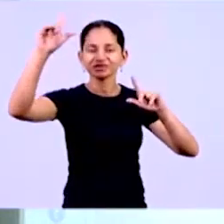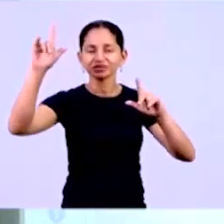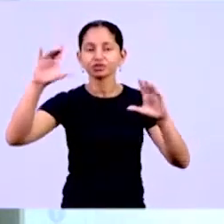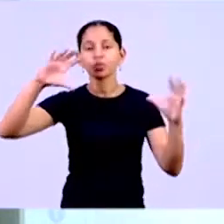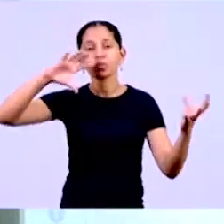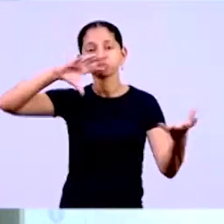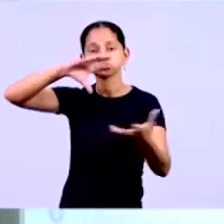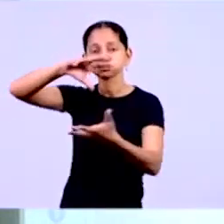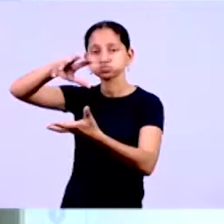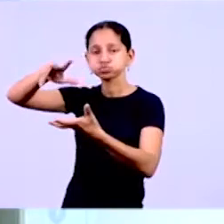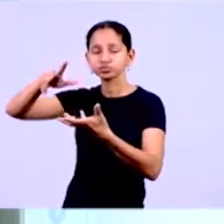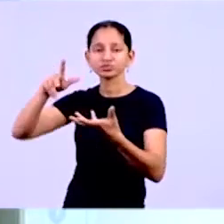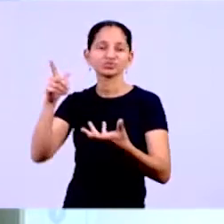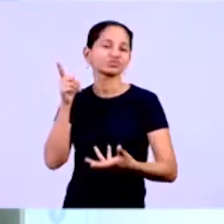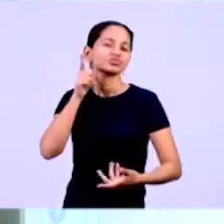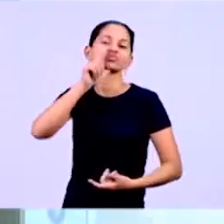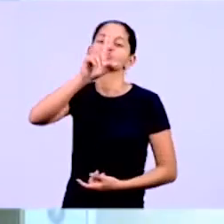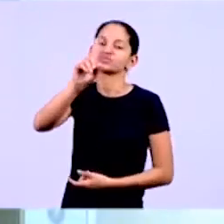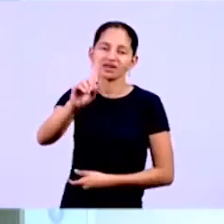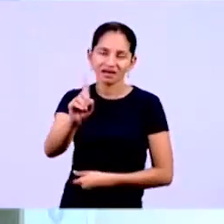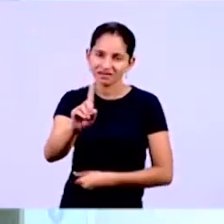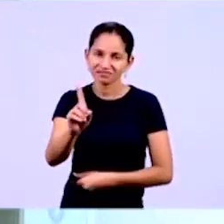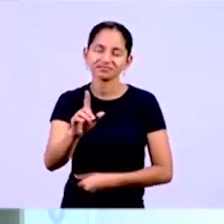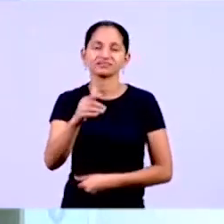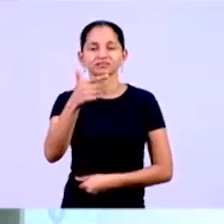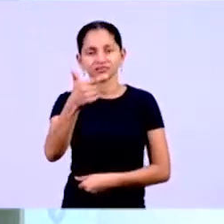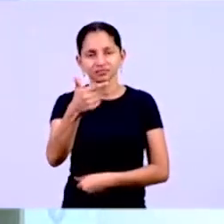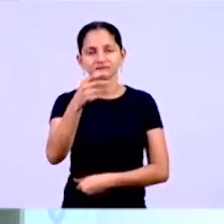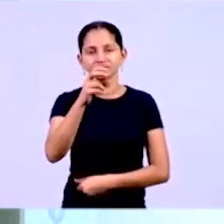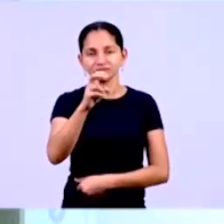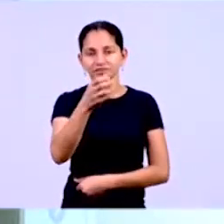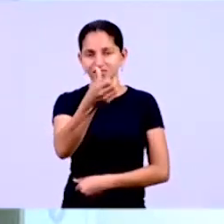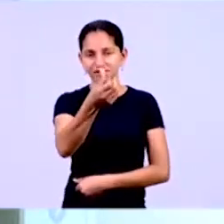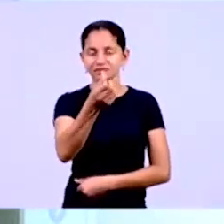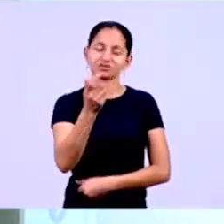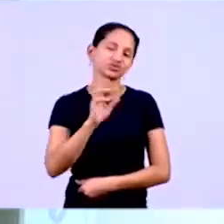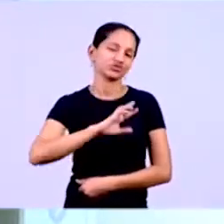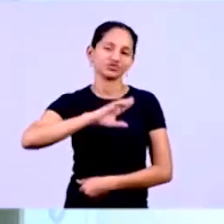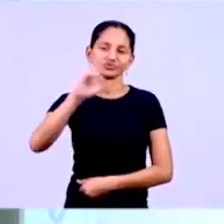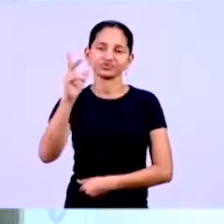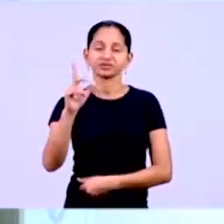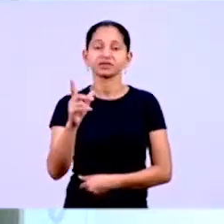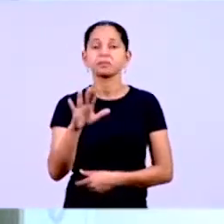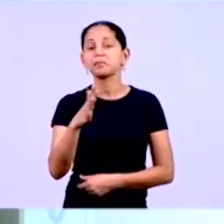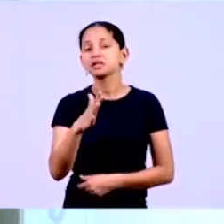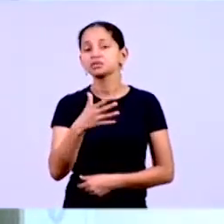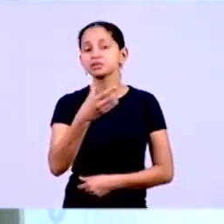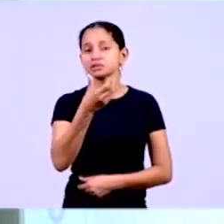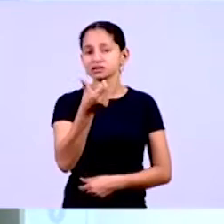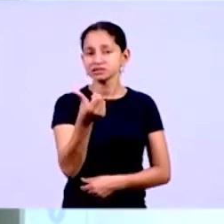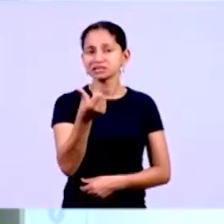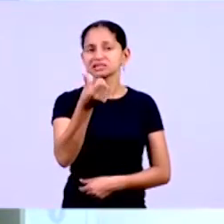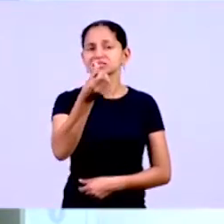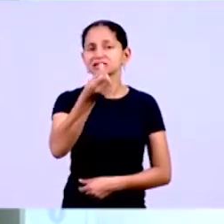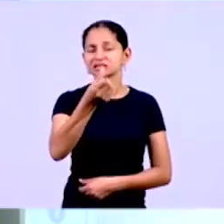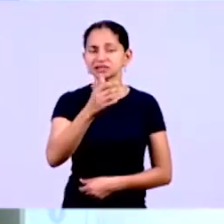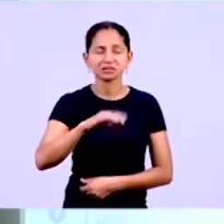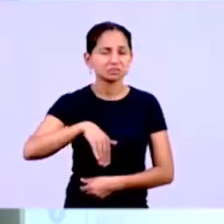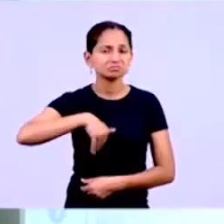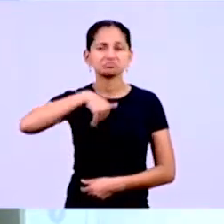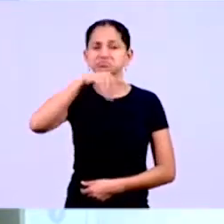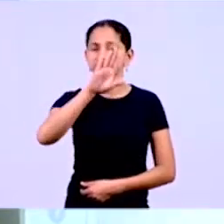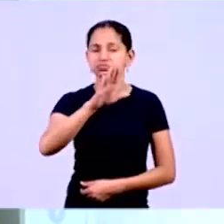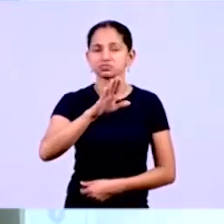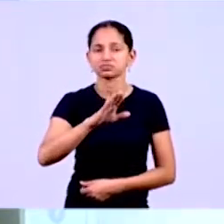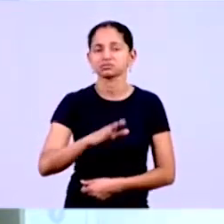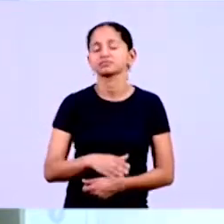E 256 seria o suficiente? Não. Então eles aumentaram o tamanho e hoje o Unicode trabalha com 16 bits, bem mais